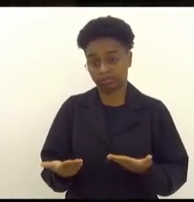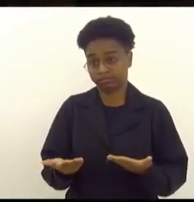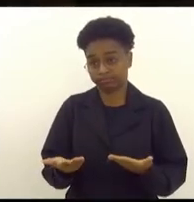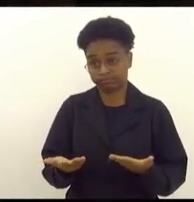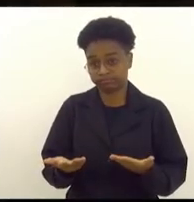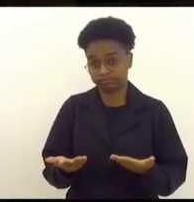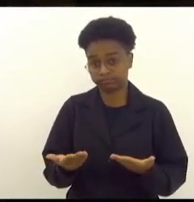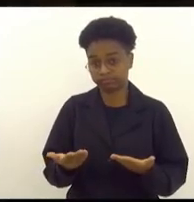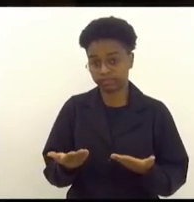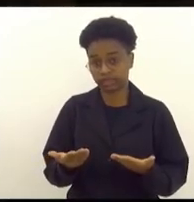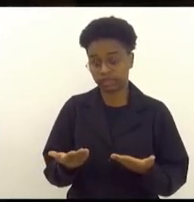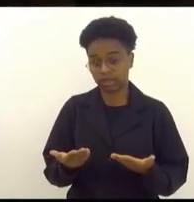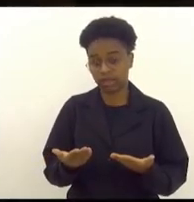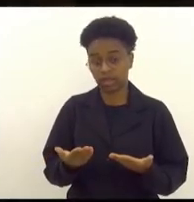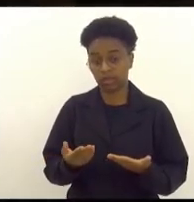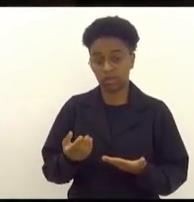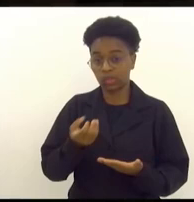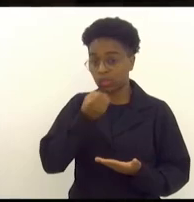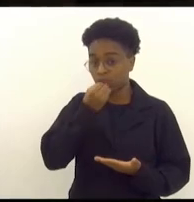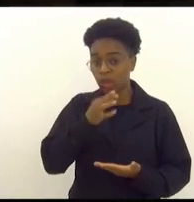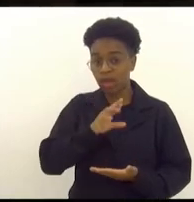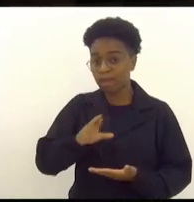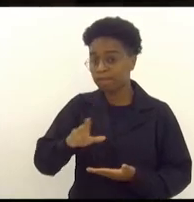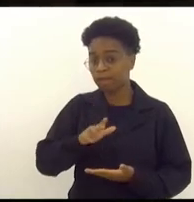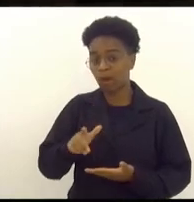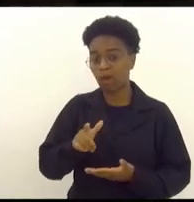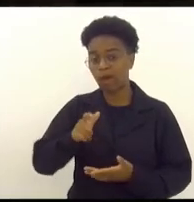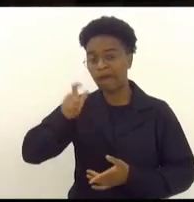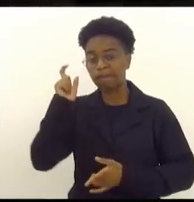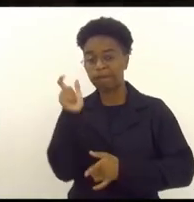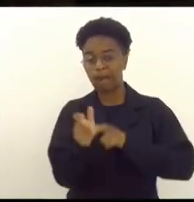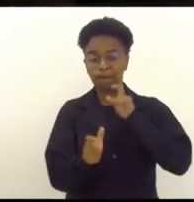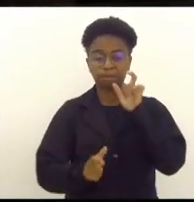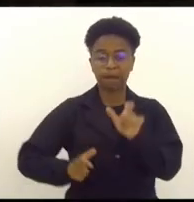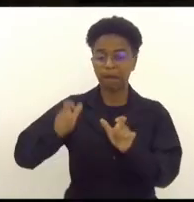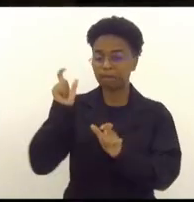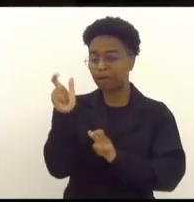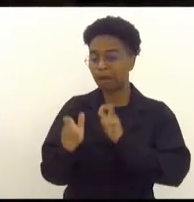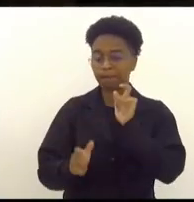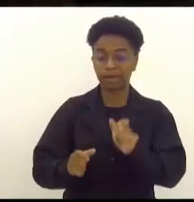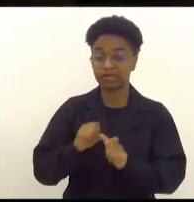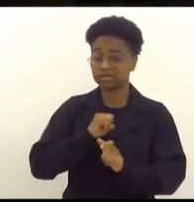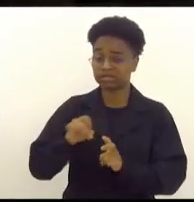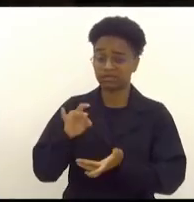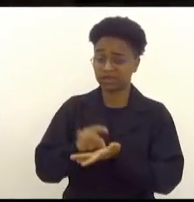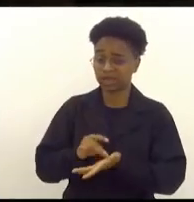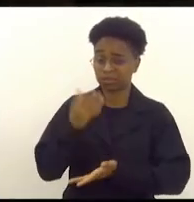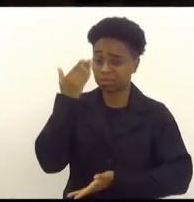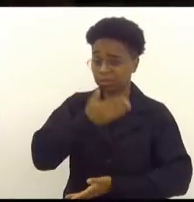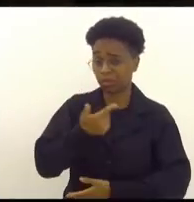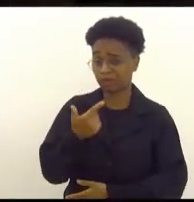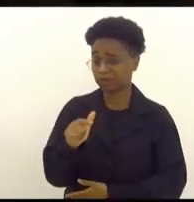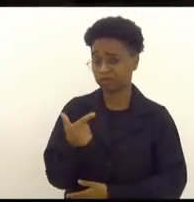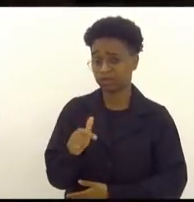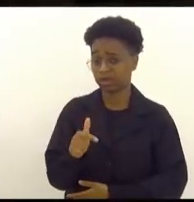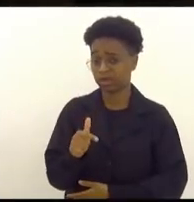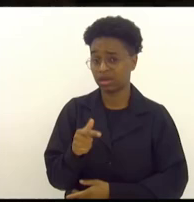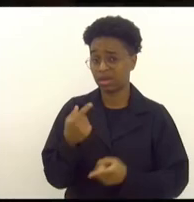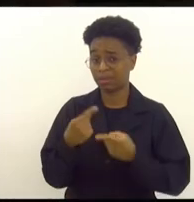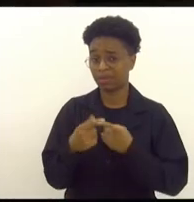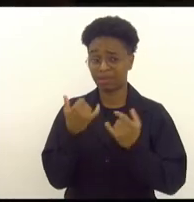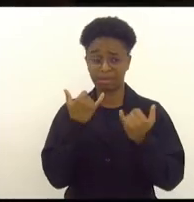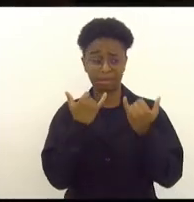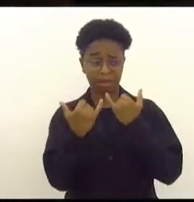O parlamento atacar a honra de ninguém se não puder provar notícia de